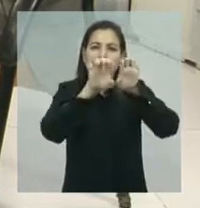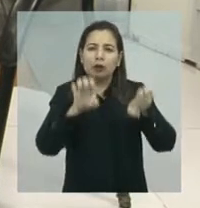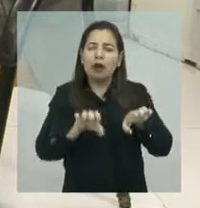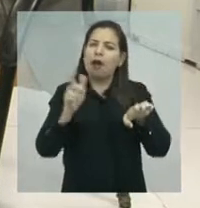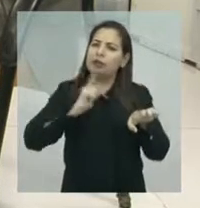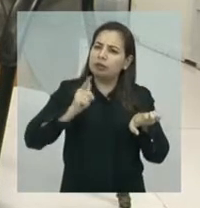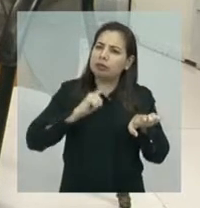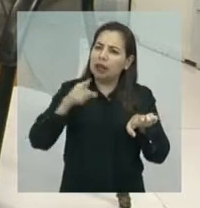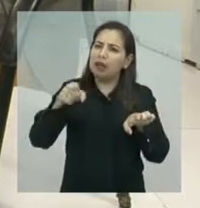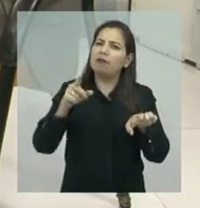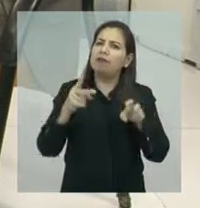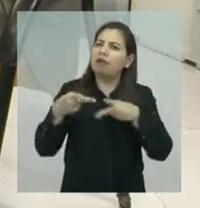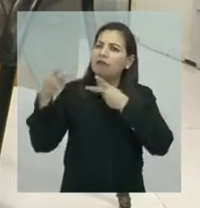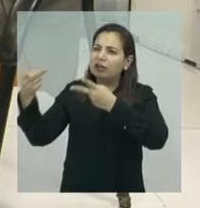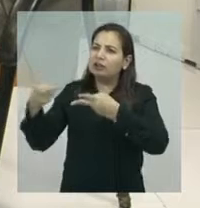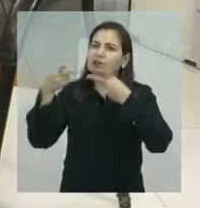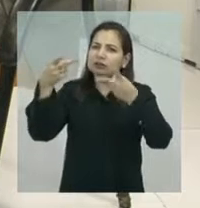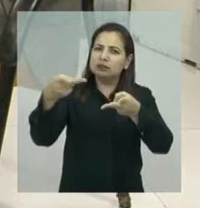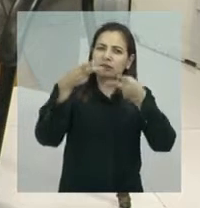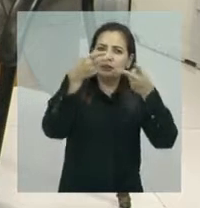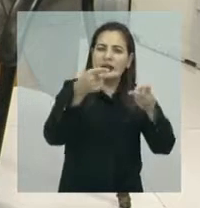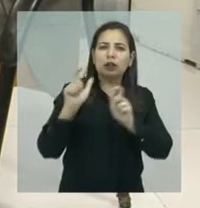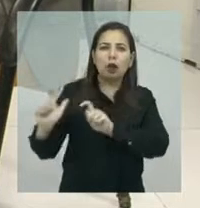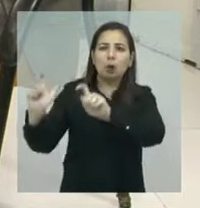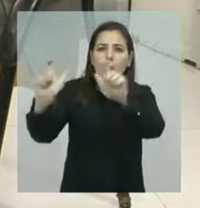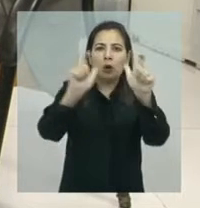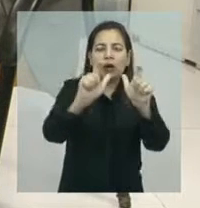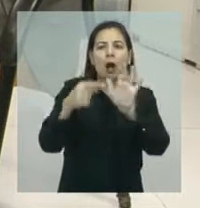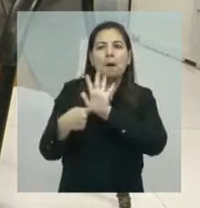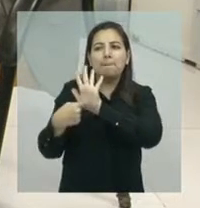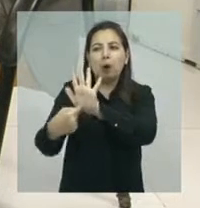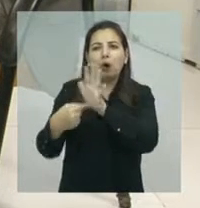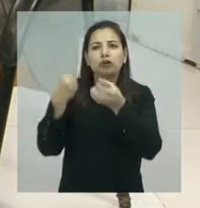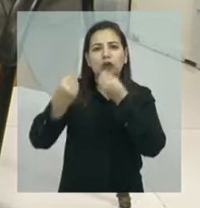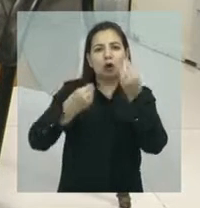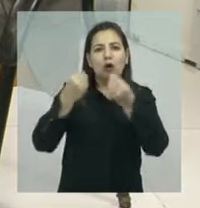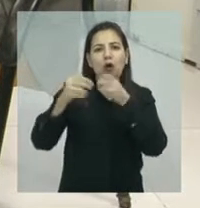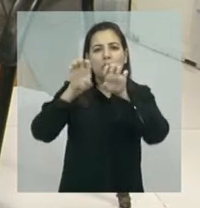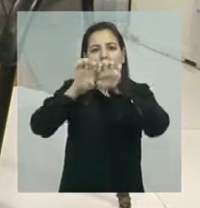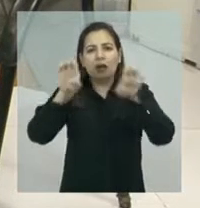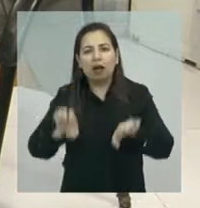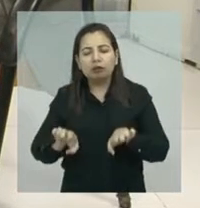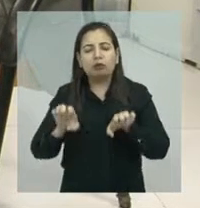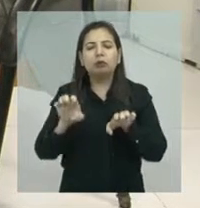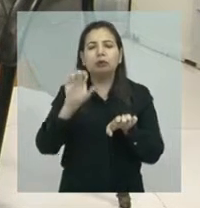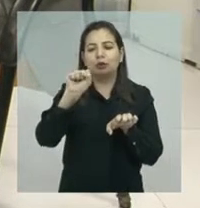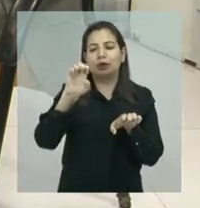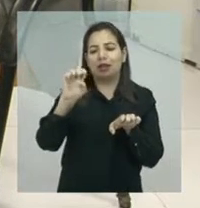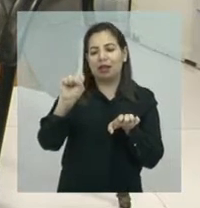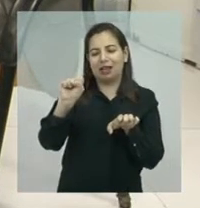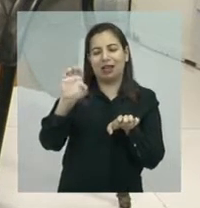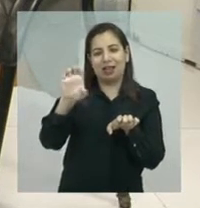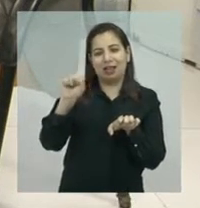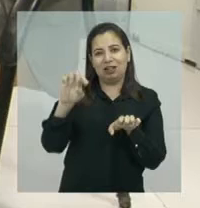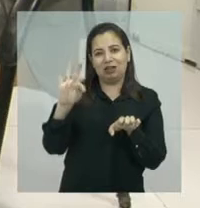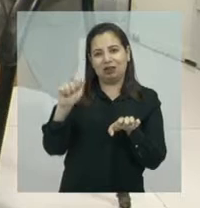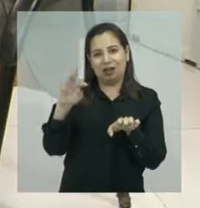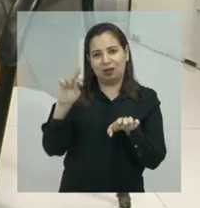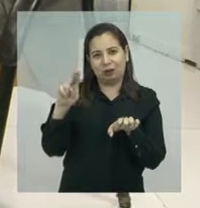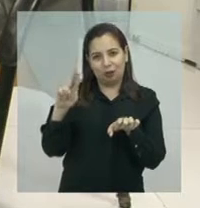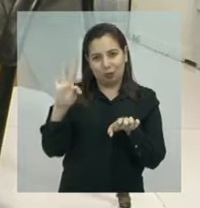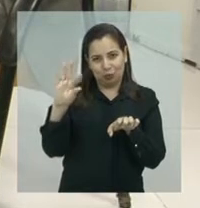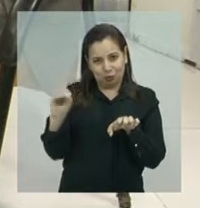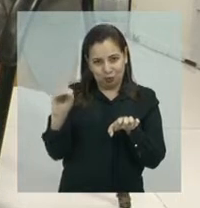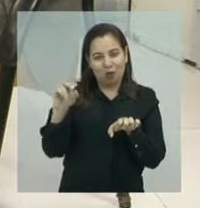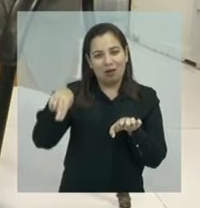várias comunidades, enfim, vocês levavam o Estatuto Nacional para haver um balizamento ou partiu tudo do